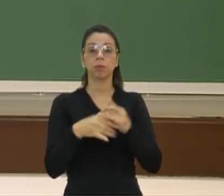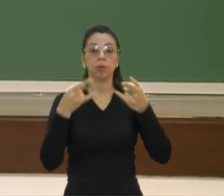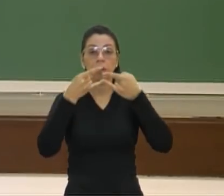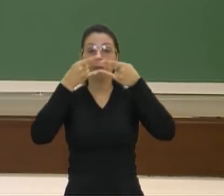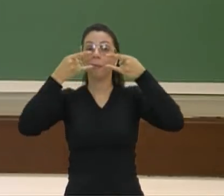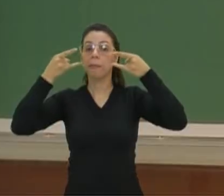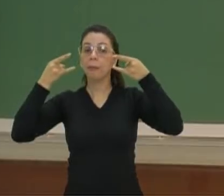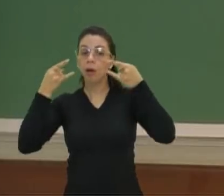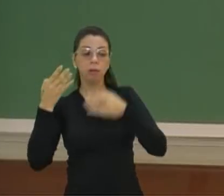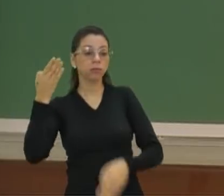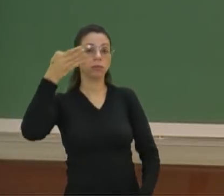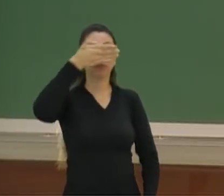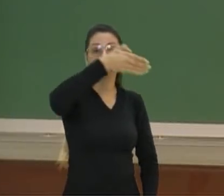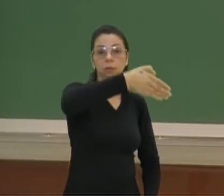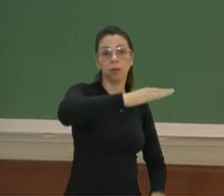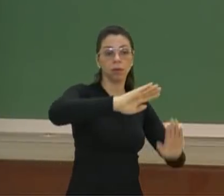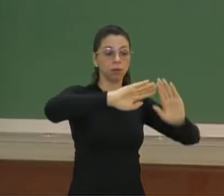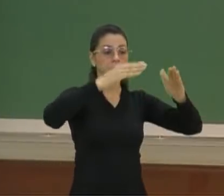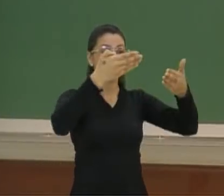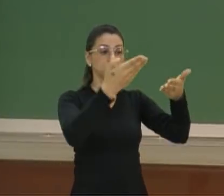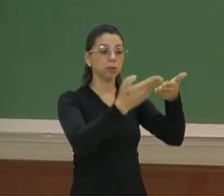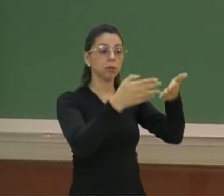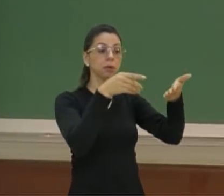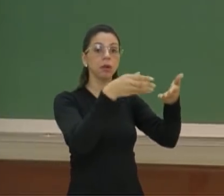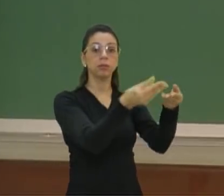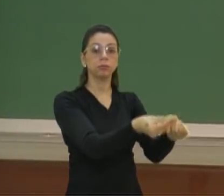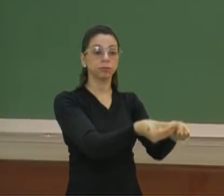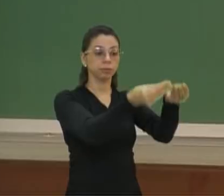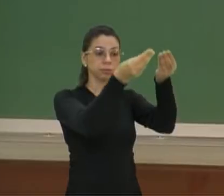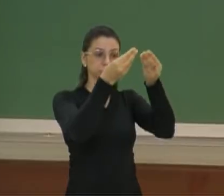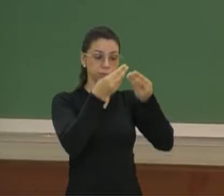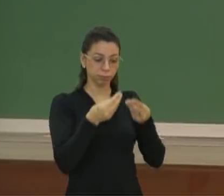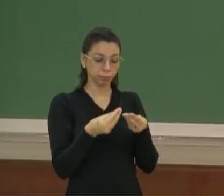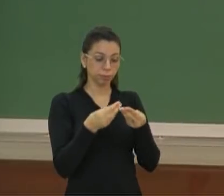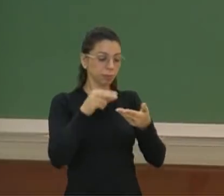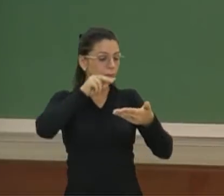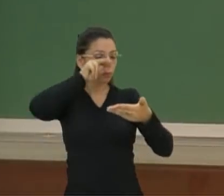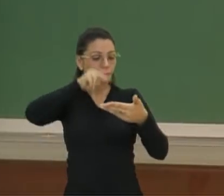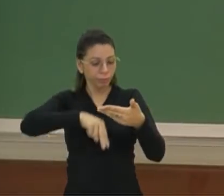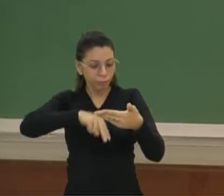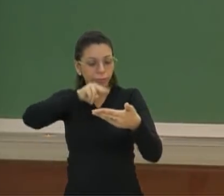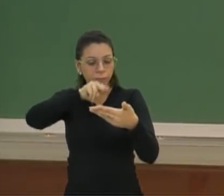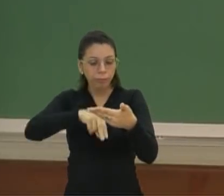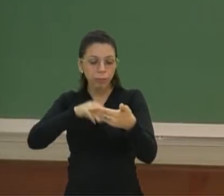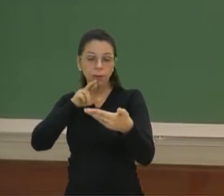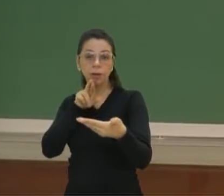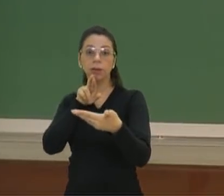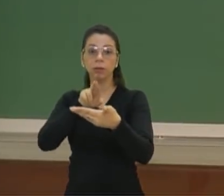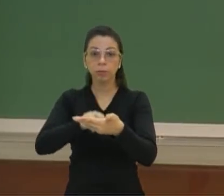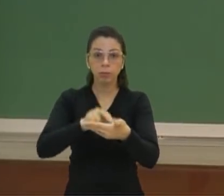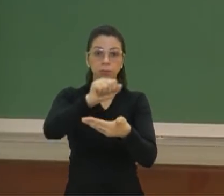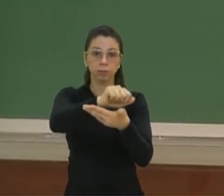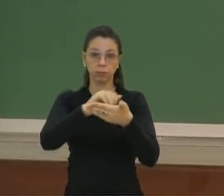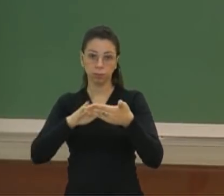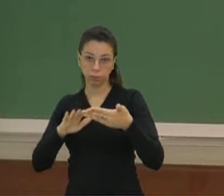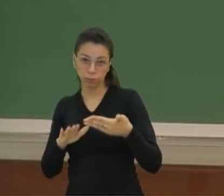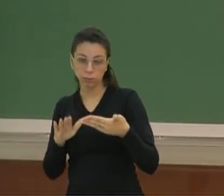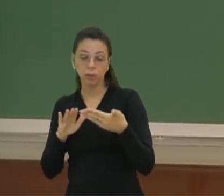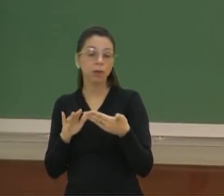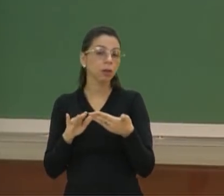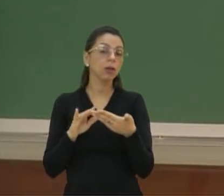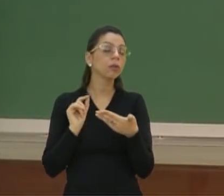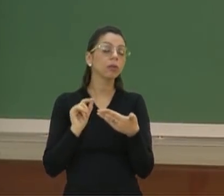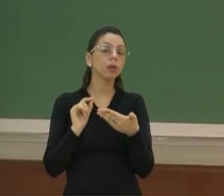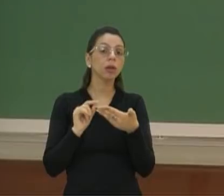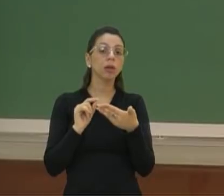máscara vão até a escola, busquem esse material, leia, resolva as atividades e veja a